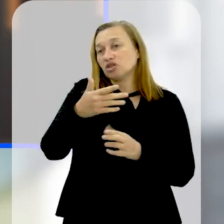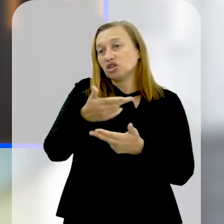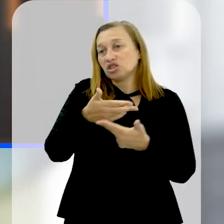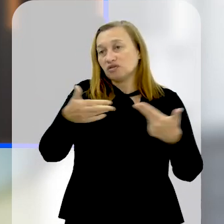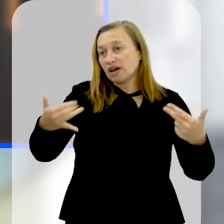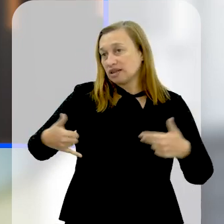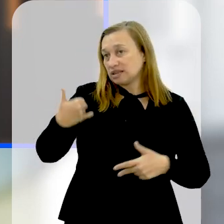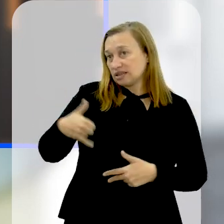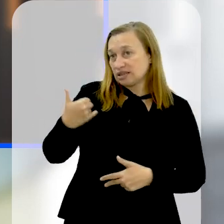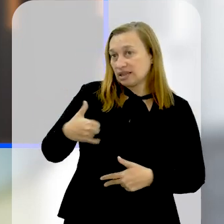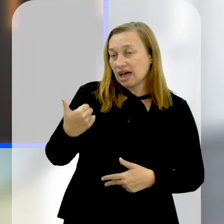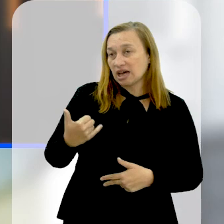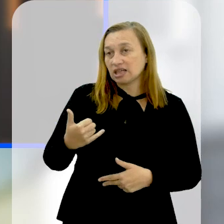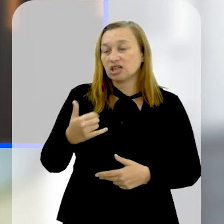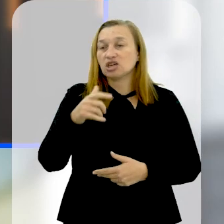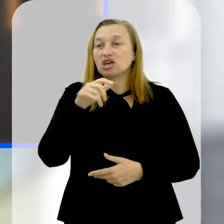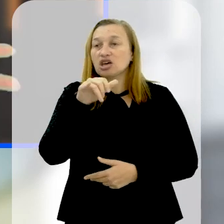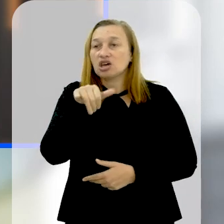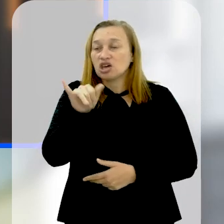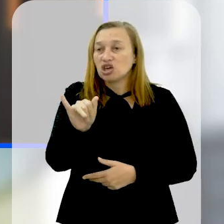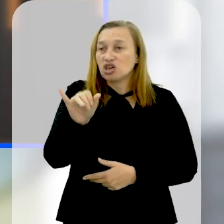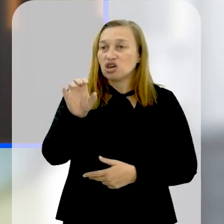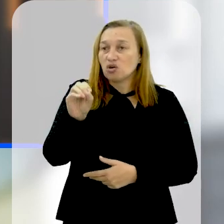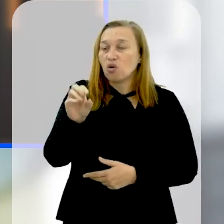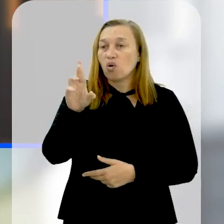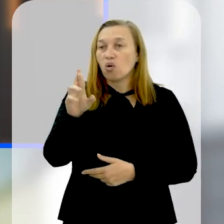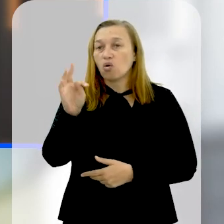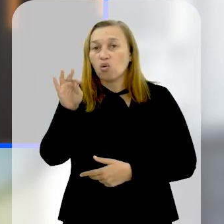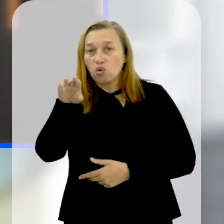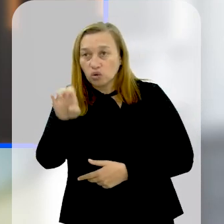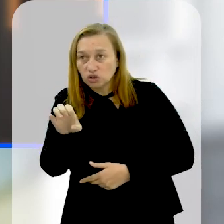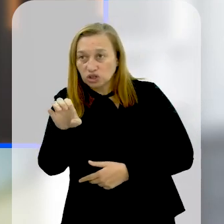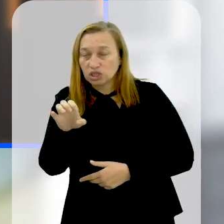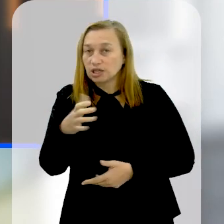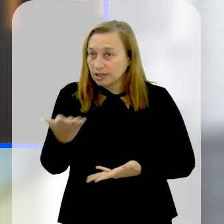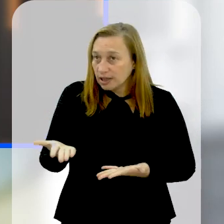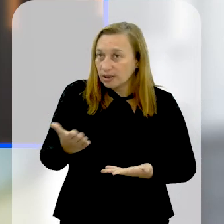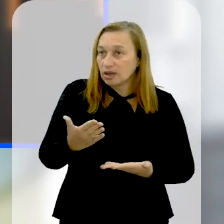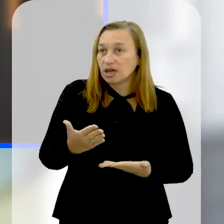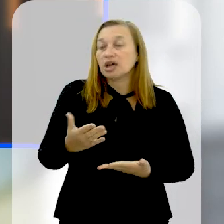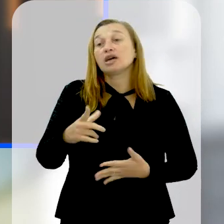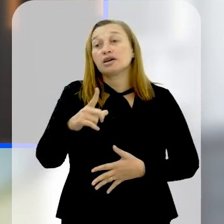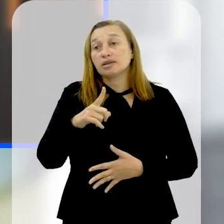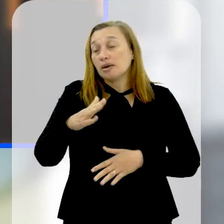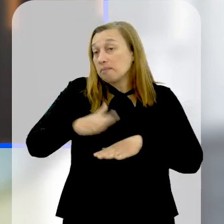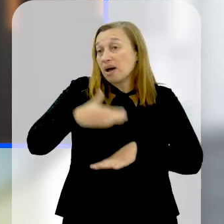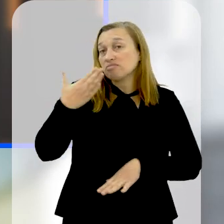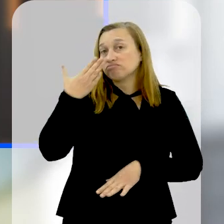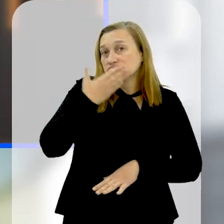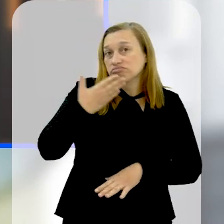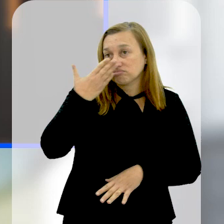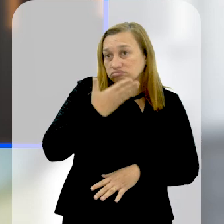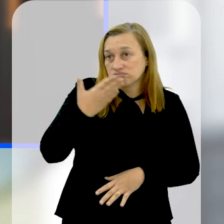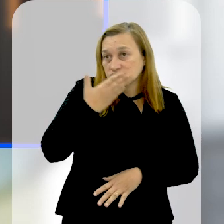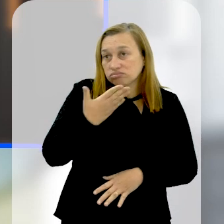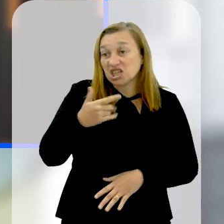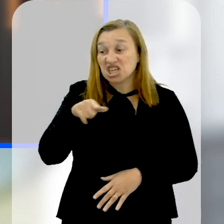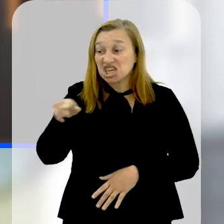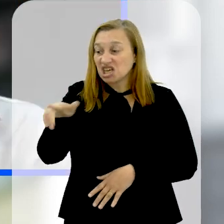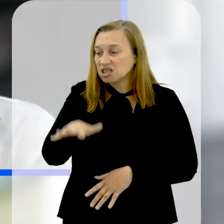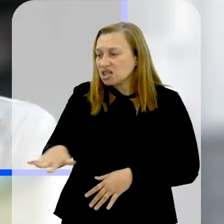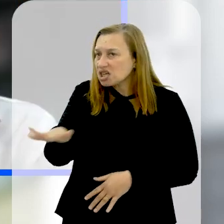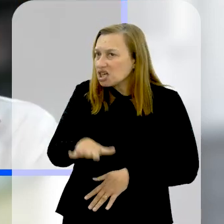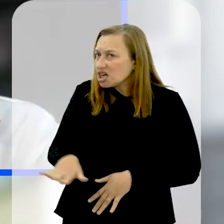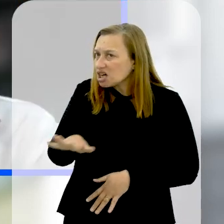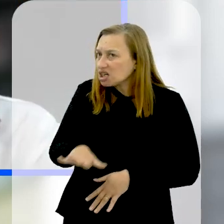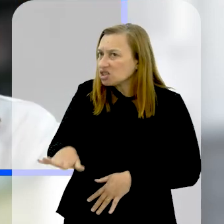com iogurtes e um monte de outros que tem um alto teor de açúcar. E